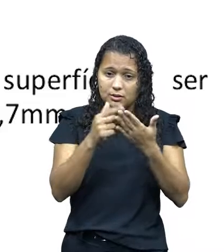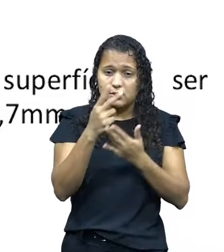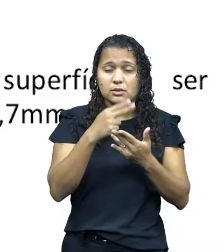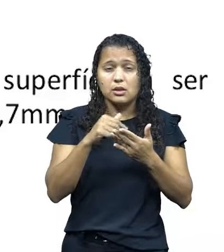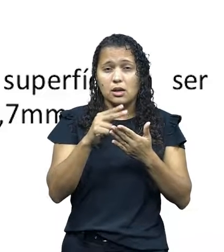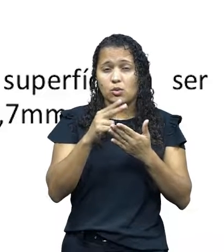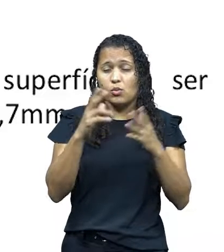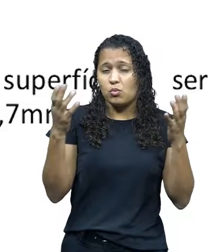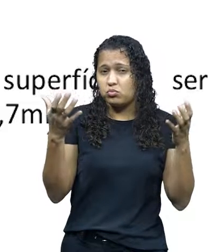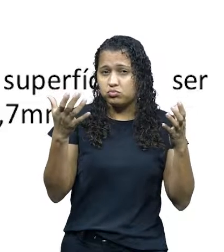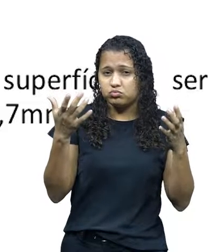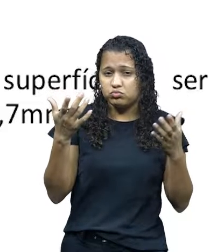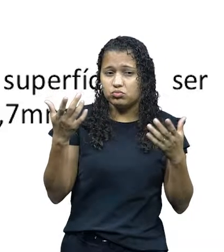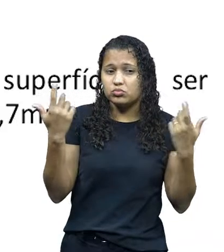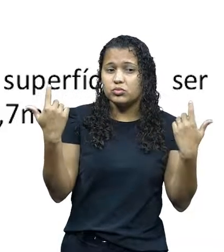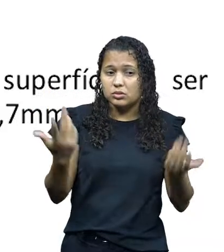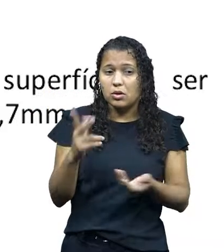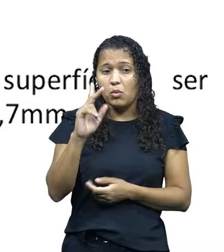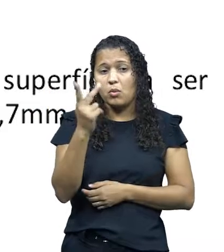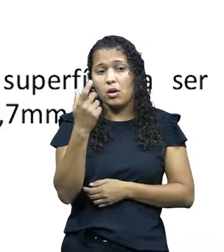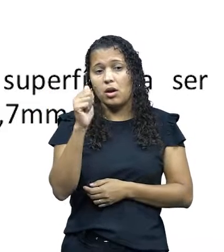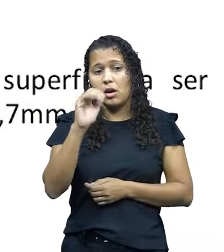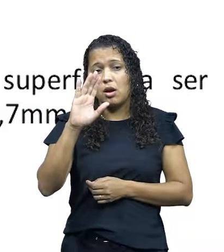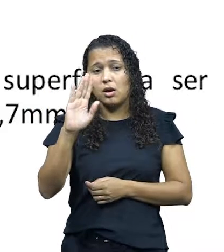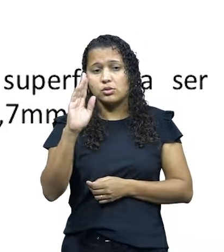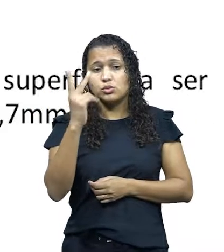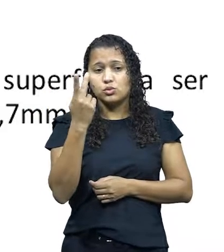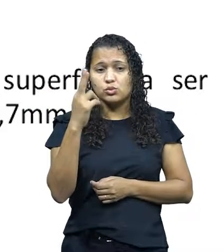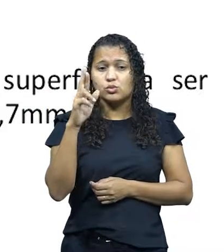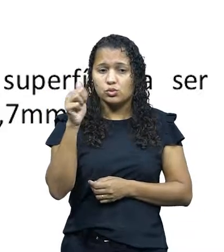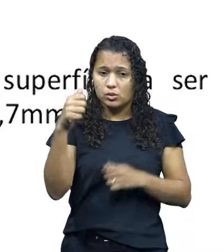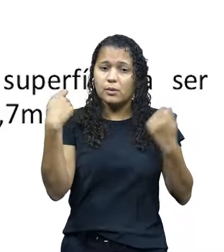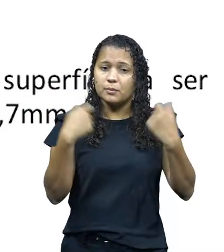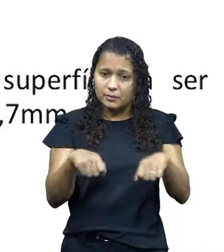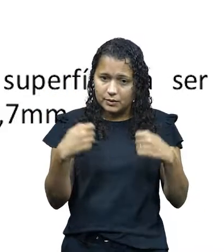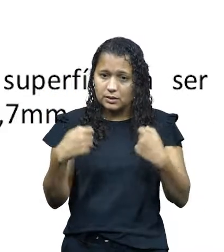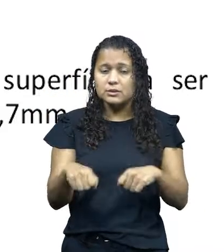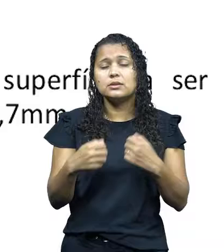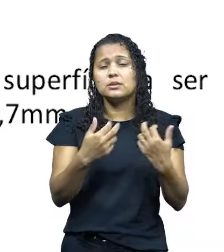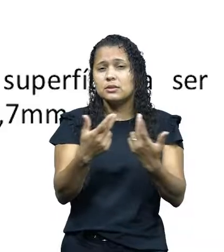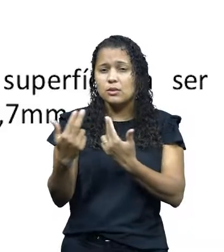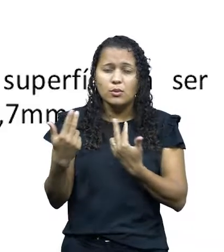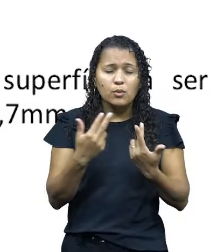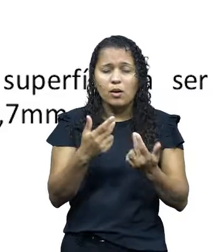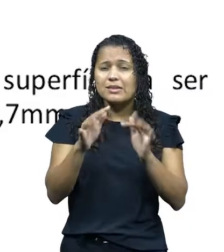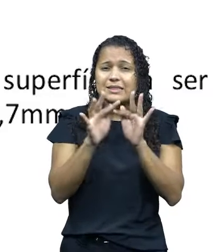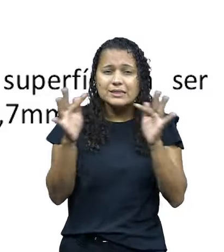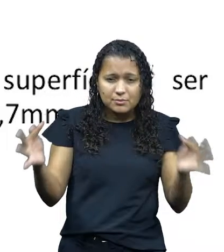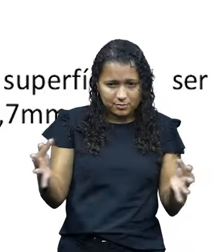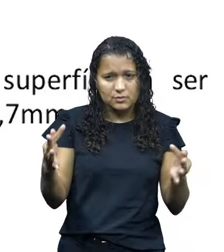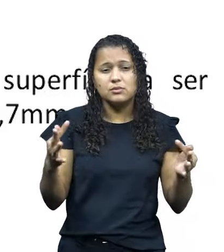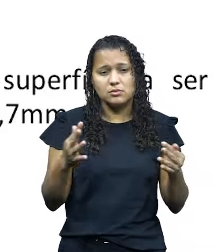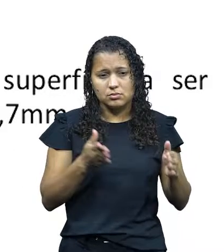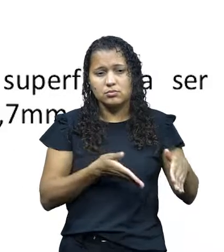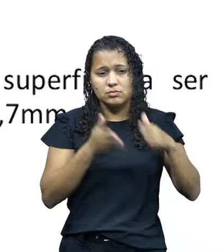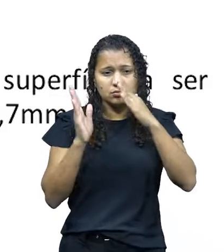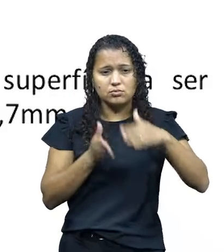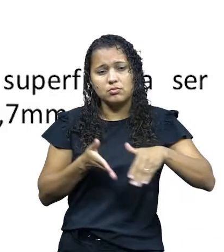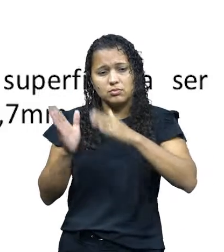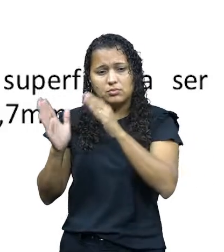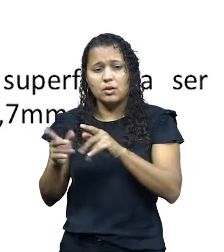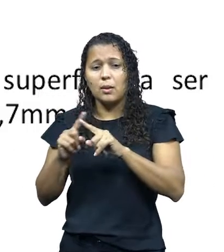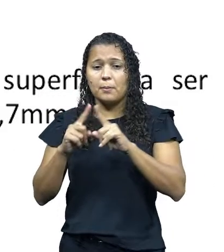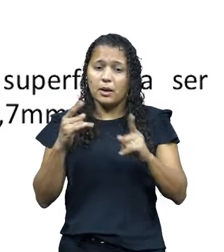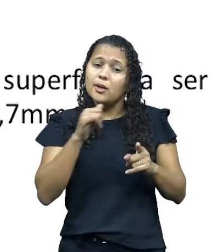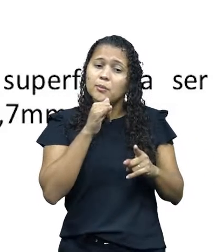composta for representada em um desenho de conjunto, a achura dessa peça deve ser feita como a de uma peça simples numa